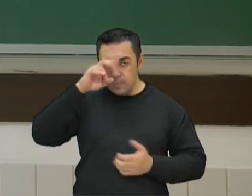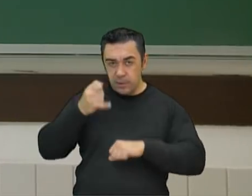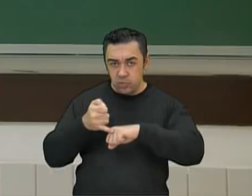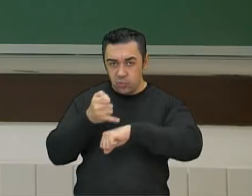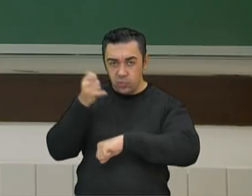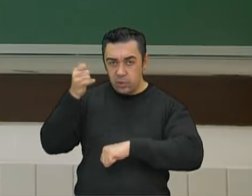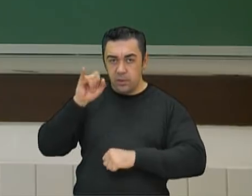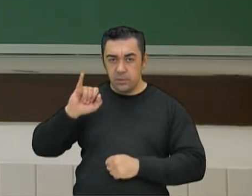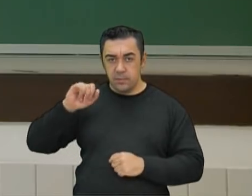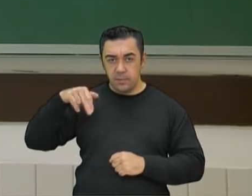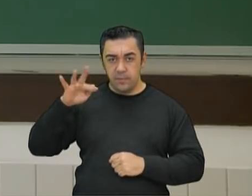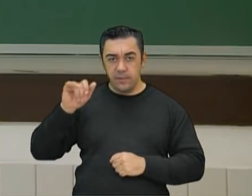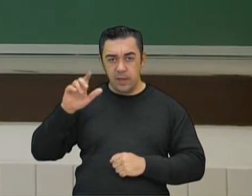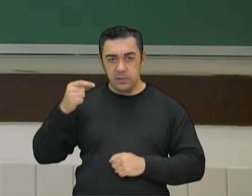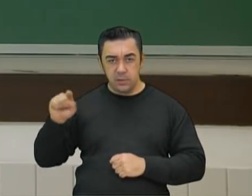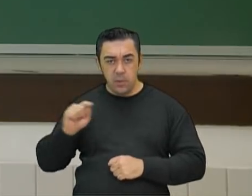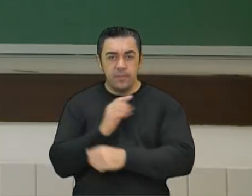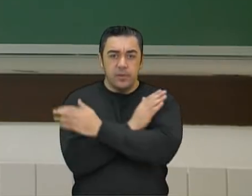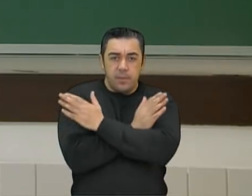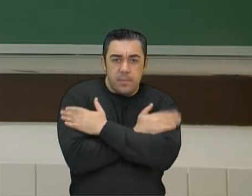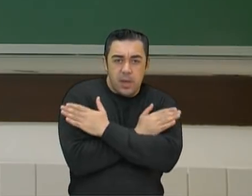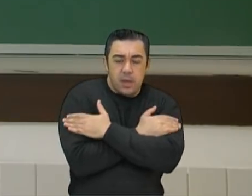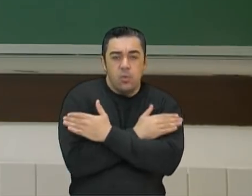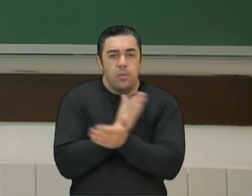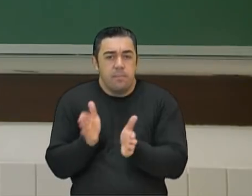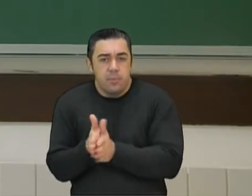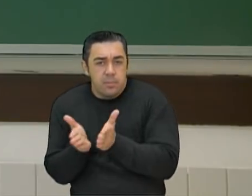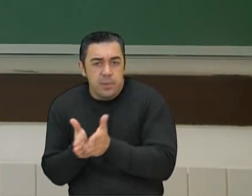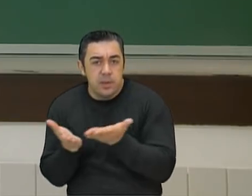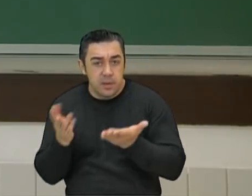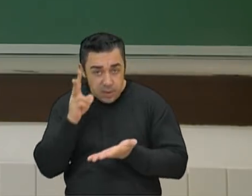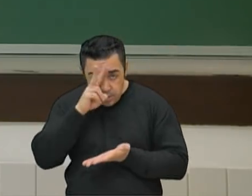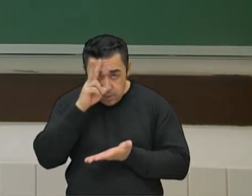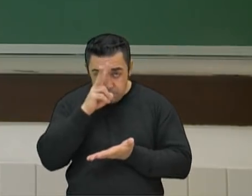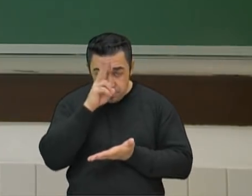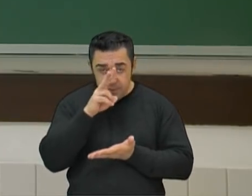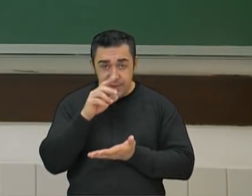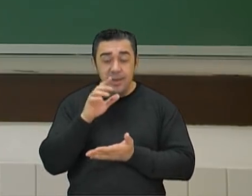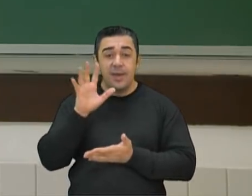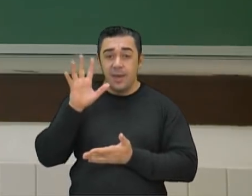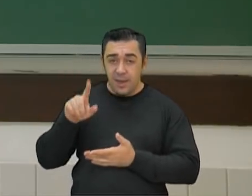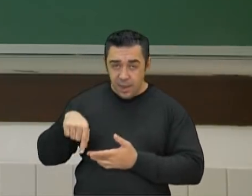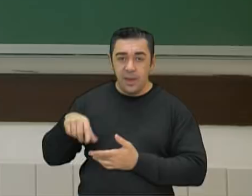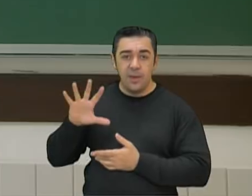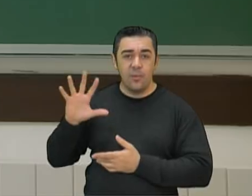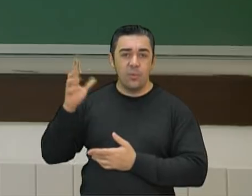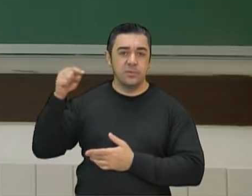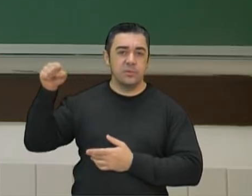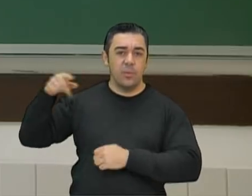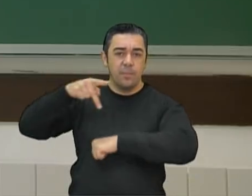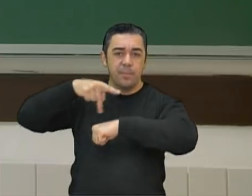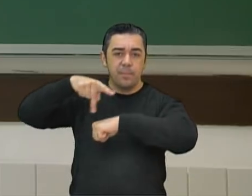tela anterior? Desemprego, pobreza. Então, você tem esse cenário muito